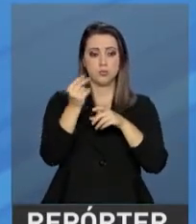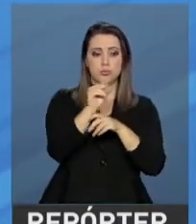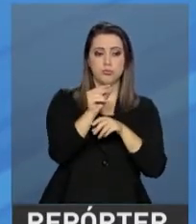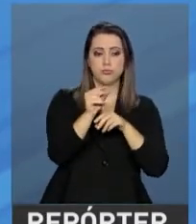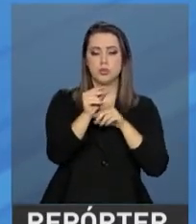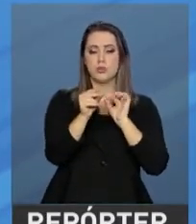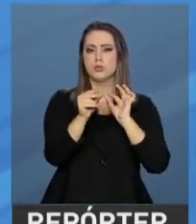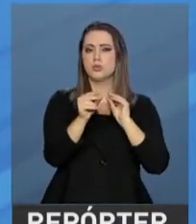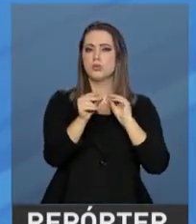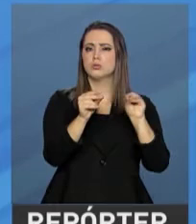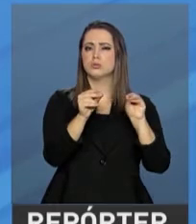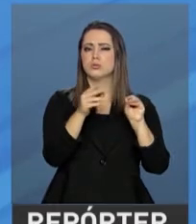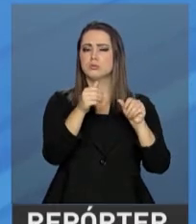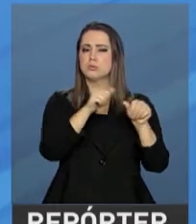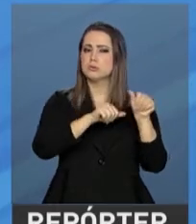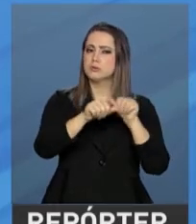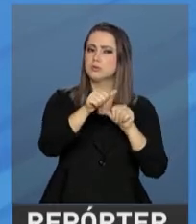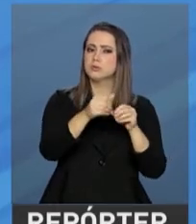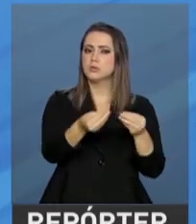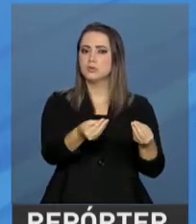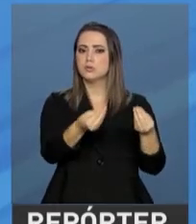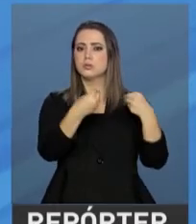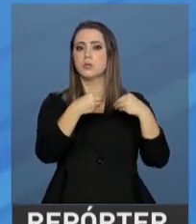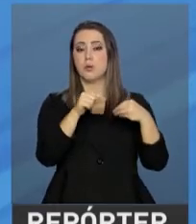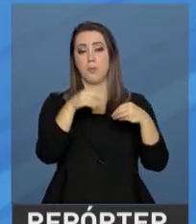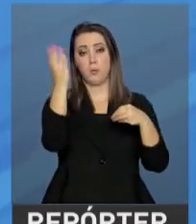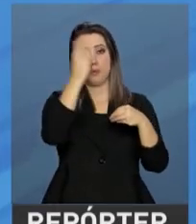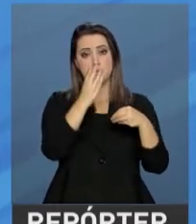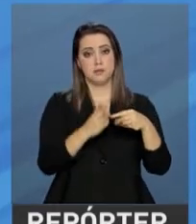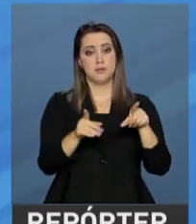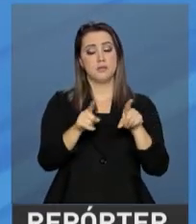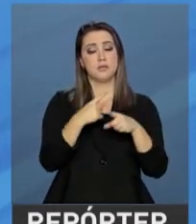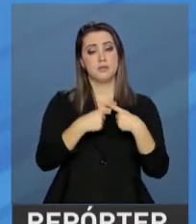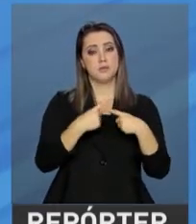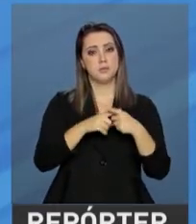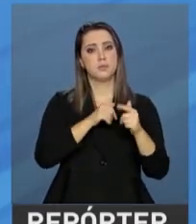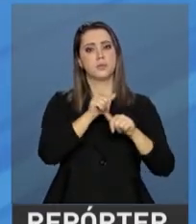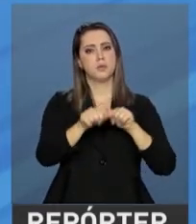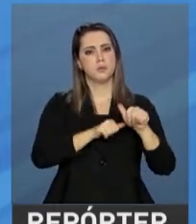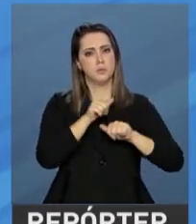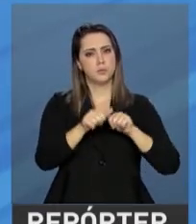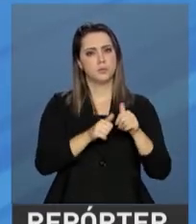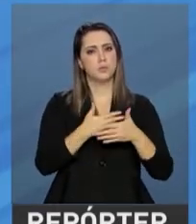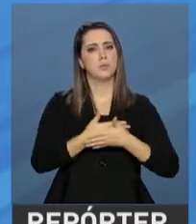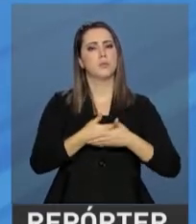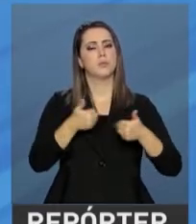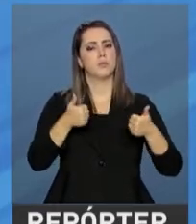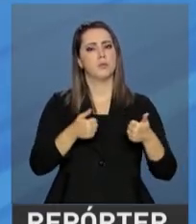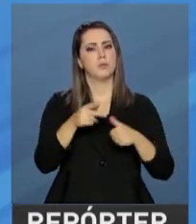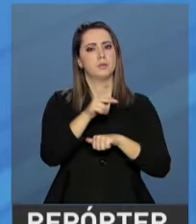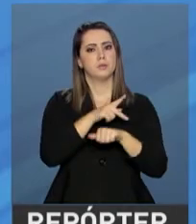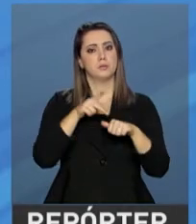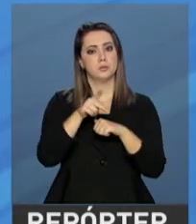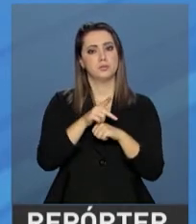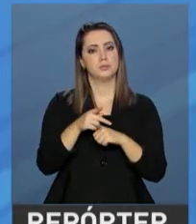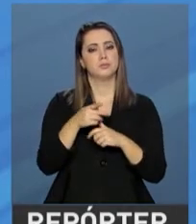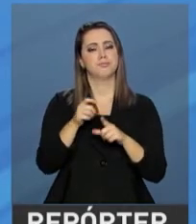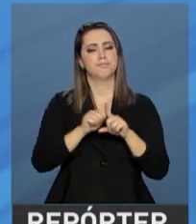pudessem rever as suas estratégias mediante a todas as mudanças que foram feitas no país nesses últimos